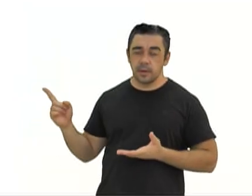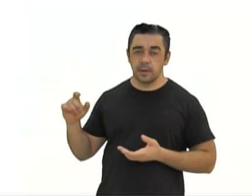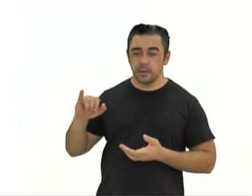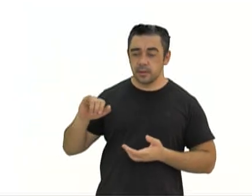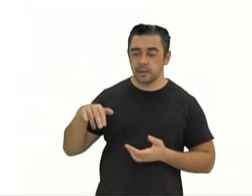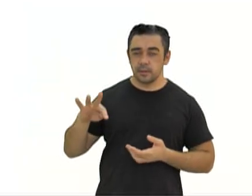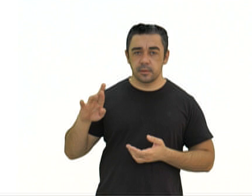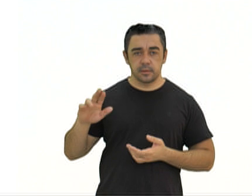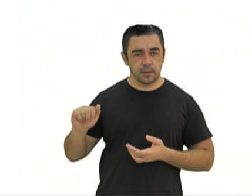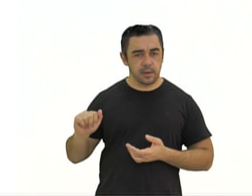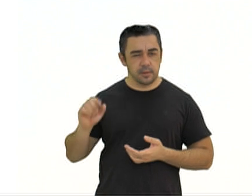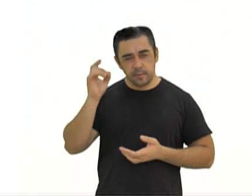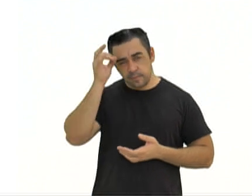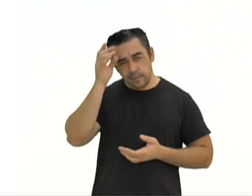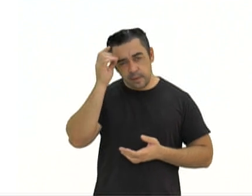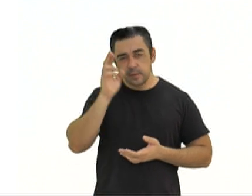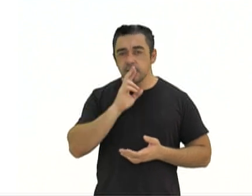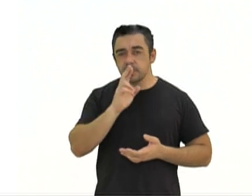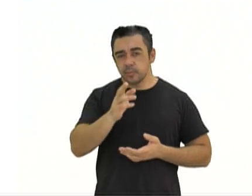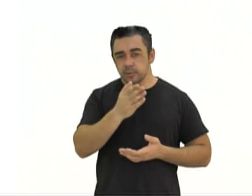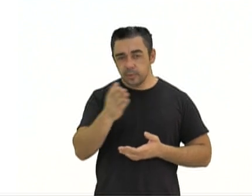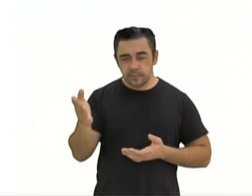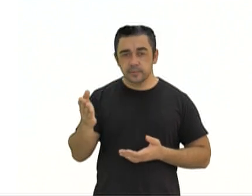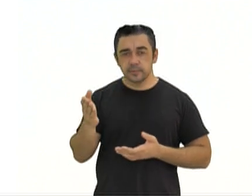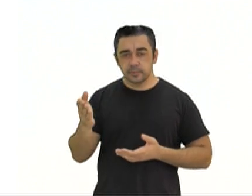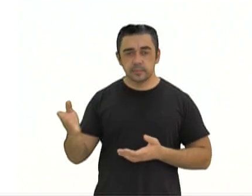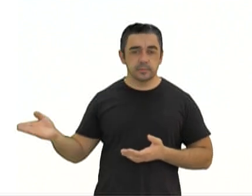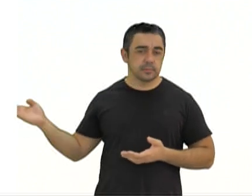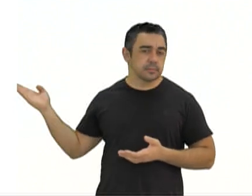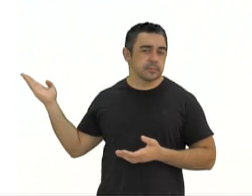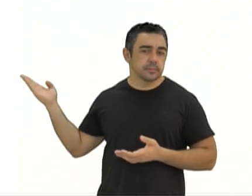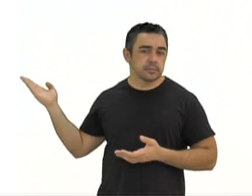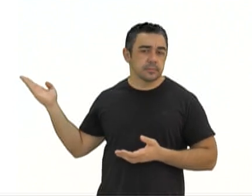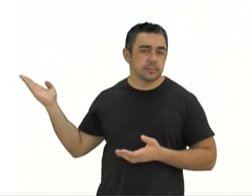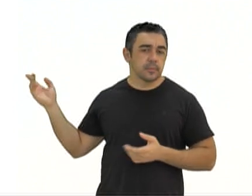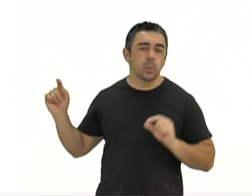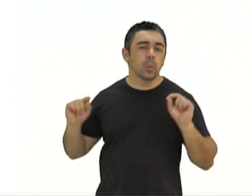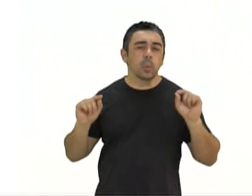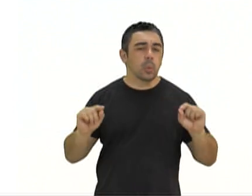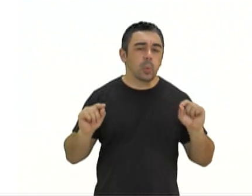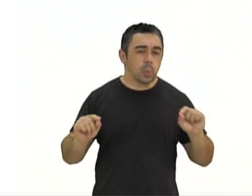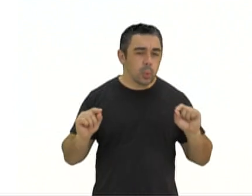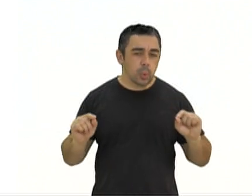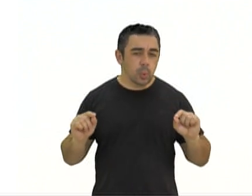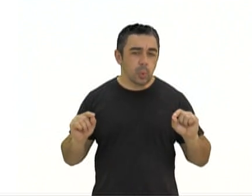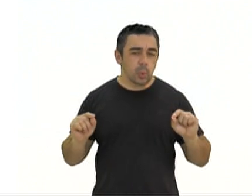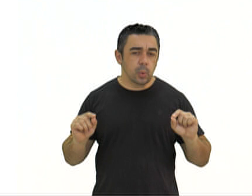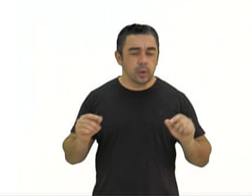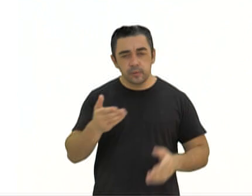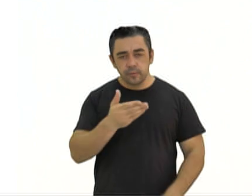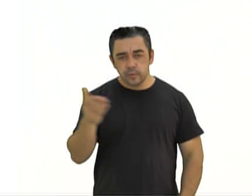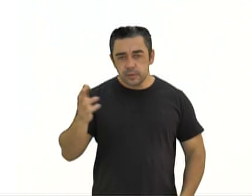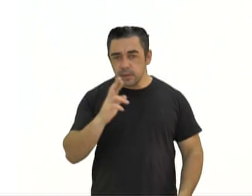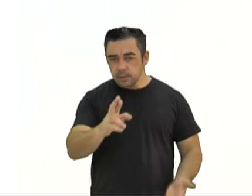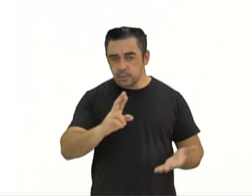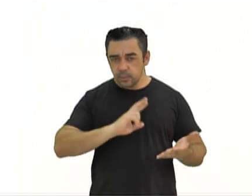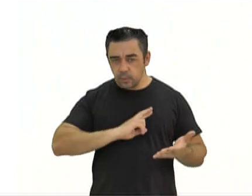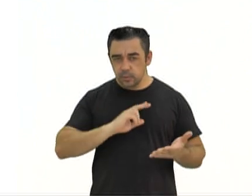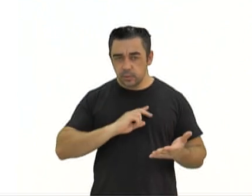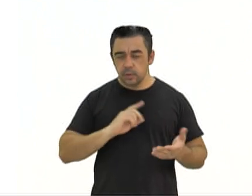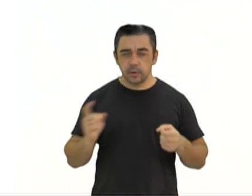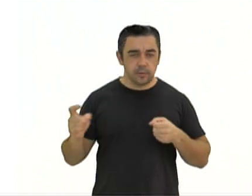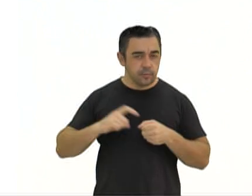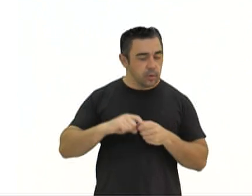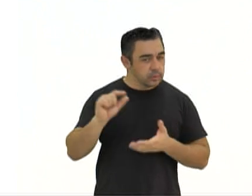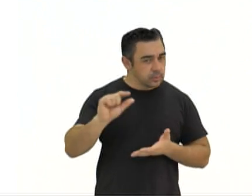intramolecular, esta fácil, né? Acabei de dar a resposta. É, intramolecular de algo produz o quê, galera? Ah, é com vocês aí e eu